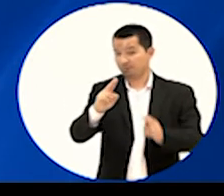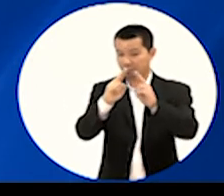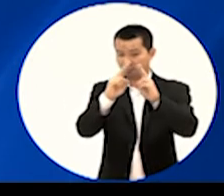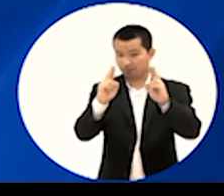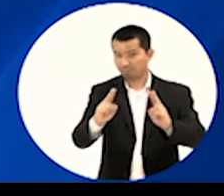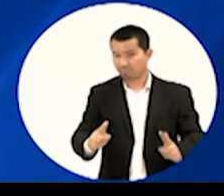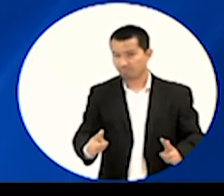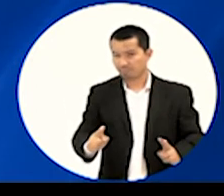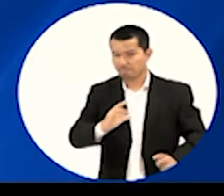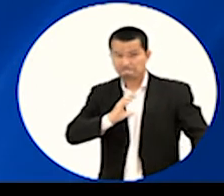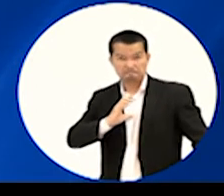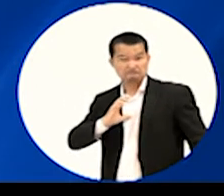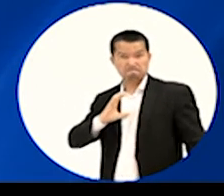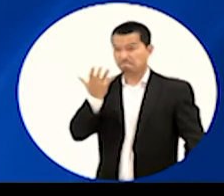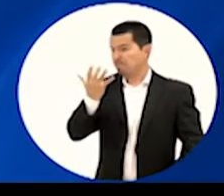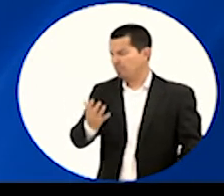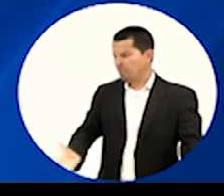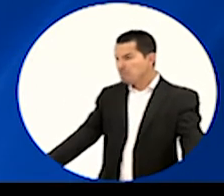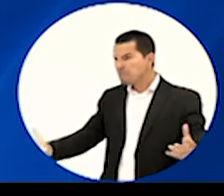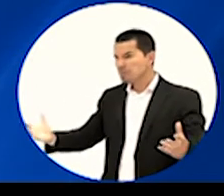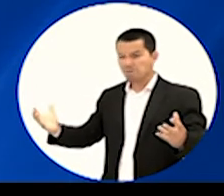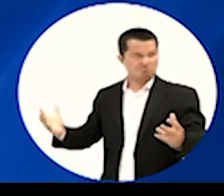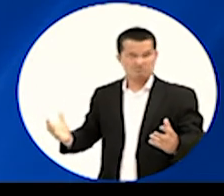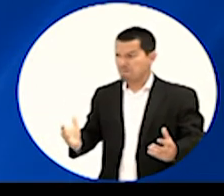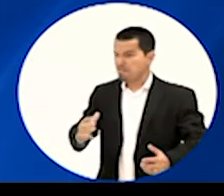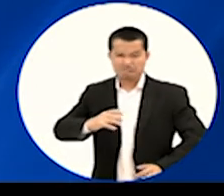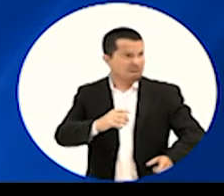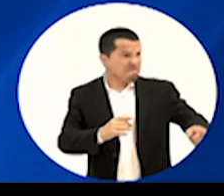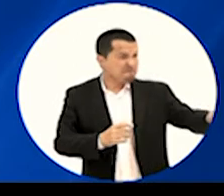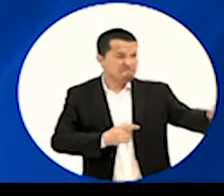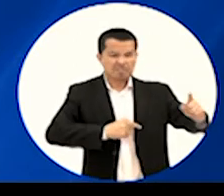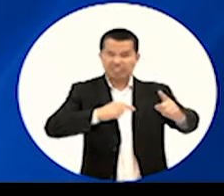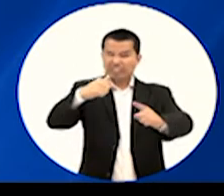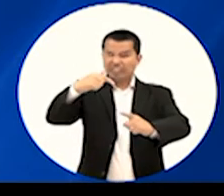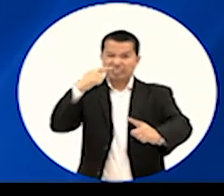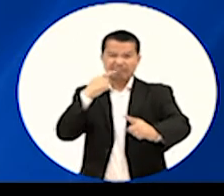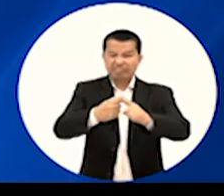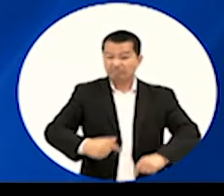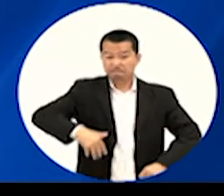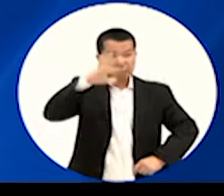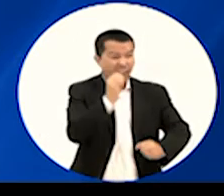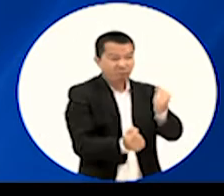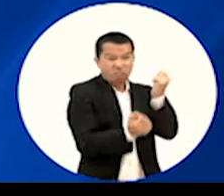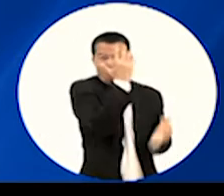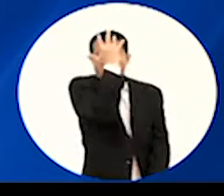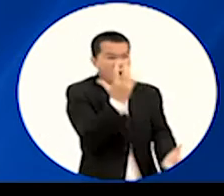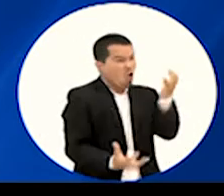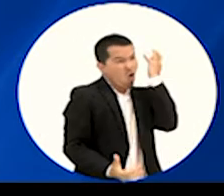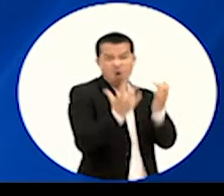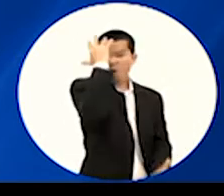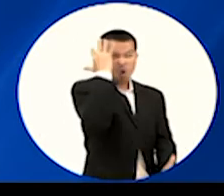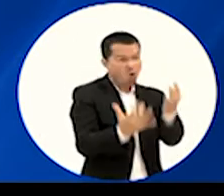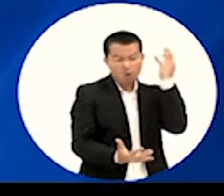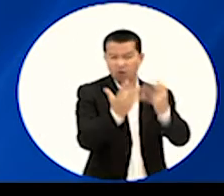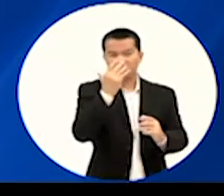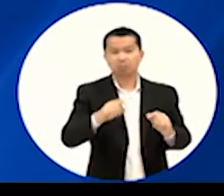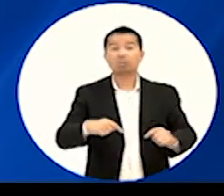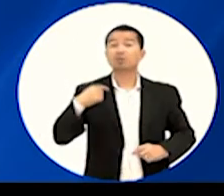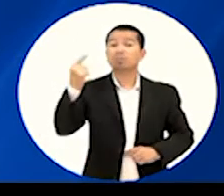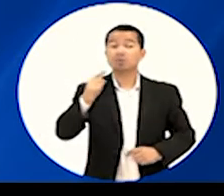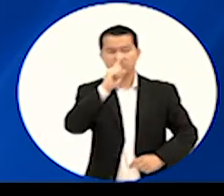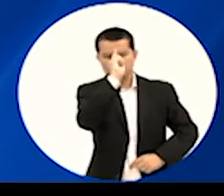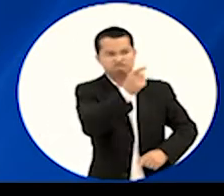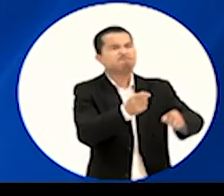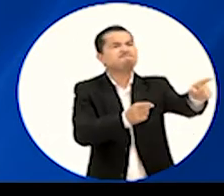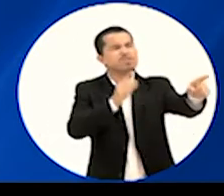e vermelho de raiva, mandou que se esquentasse a fornalha 7 vezes mais do que o costume. E